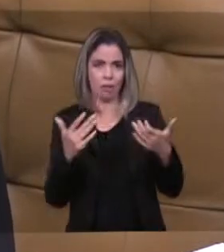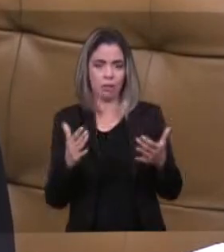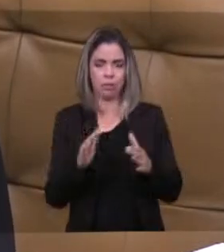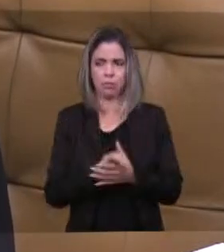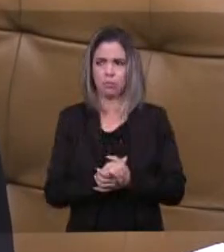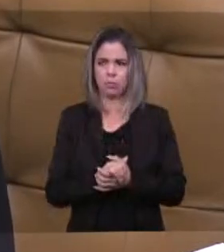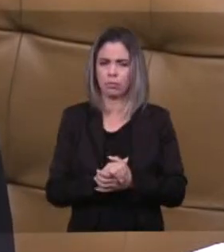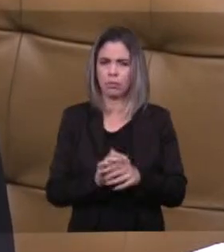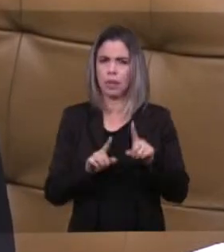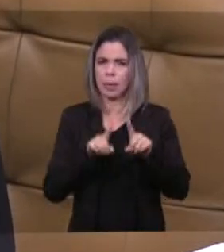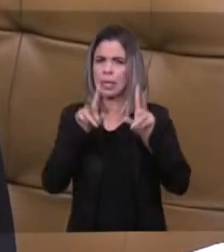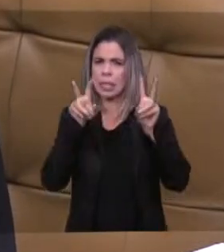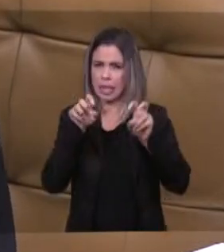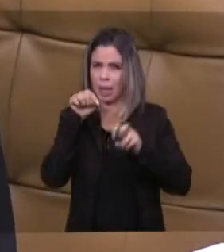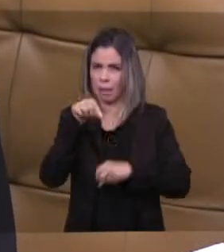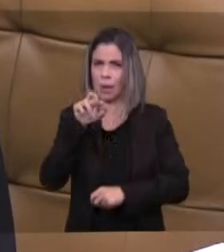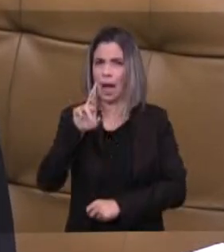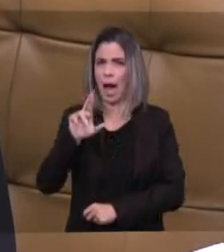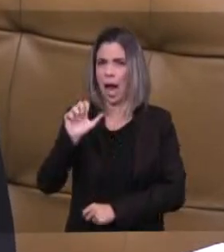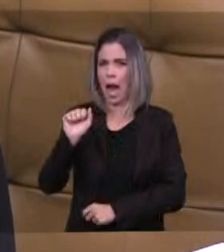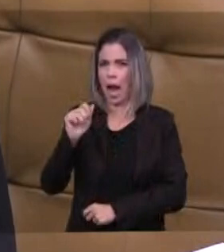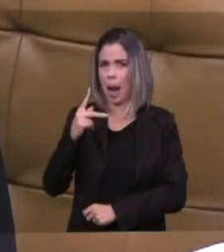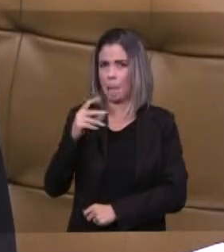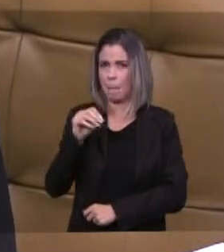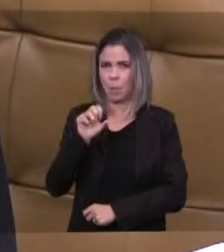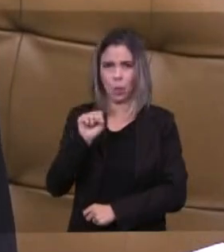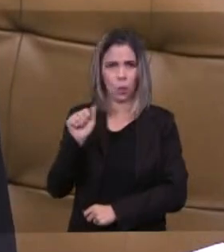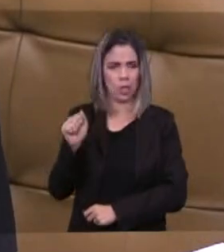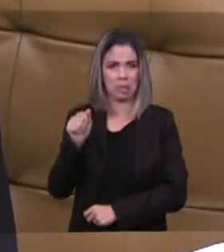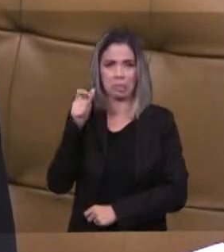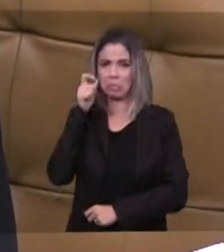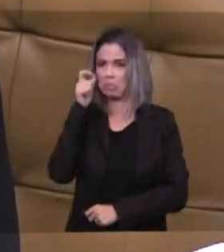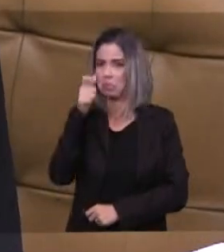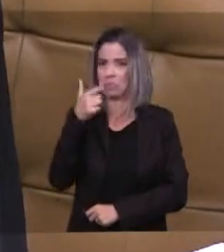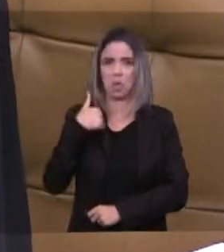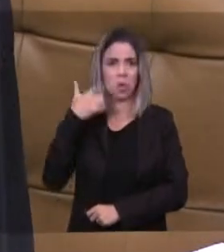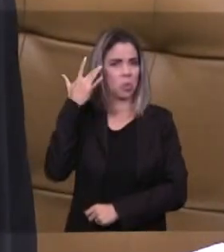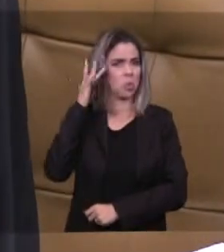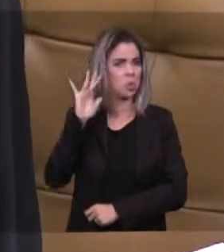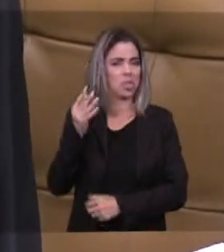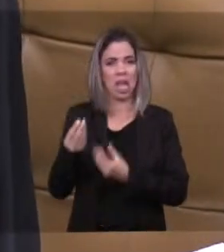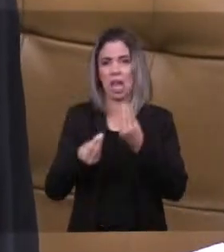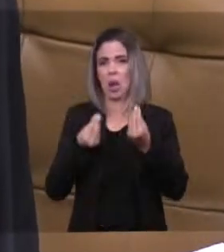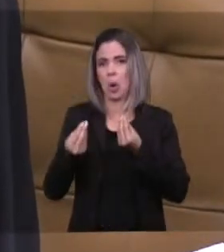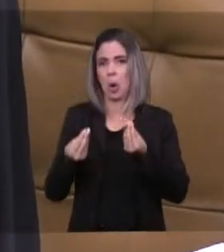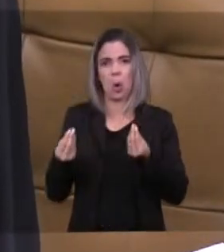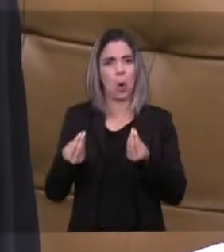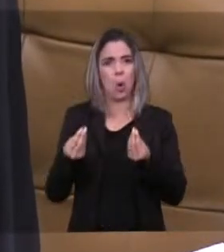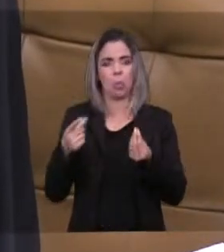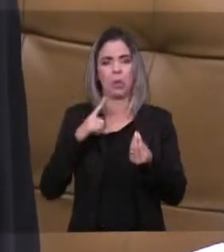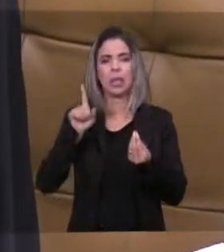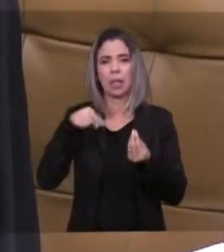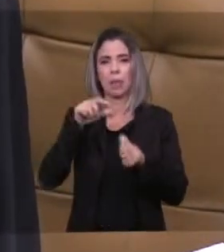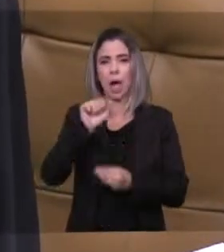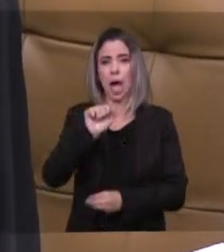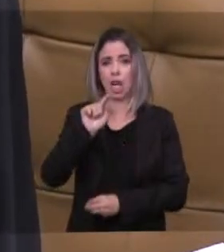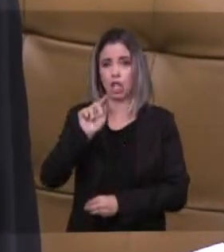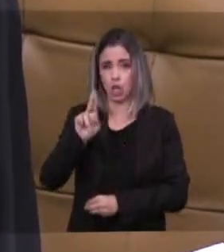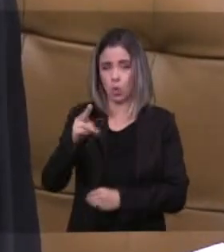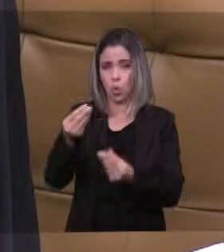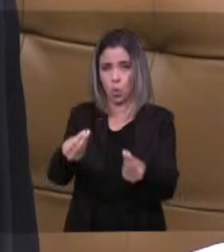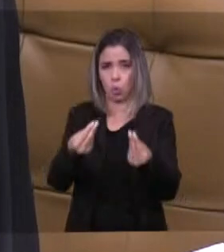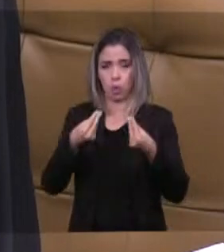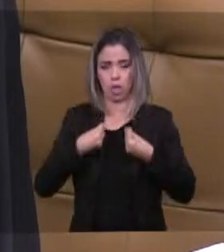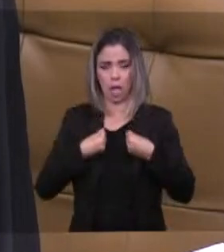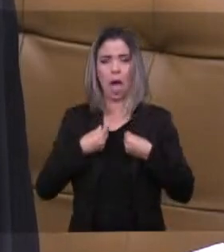Esse caso de Raposa é interessante. Eu não sei como está a situação lá hoje. Até gostaria que a AGU depois trouxesse e